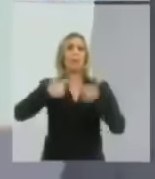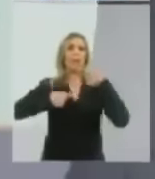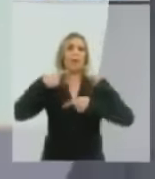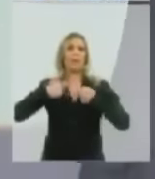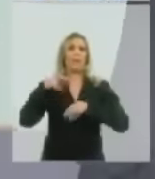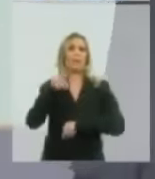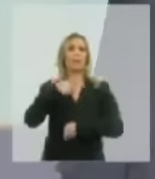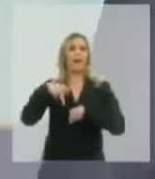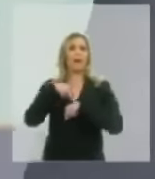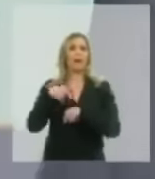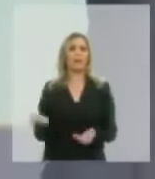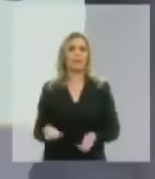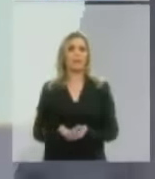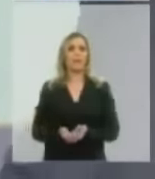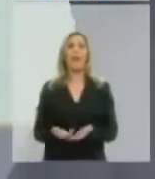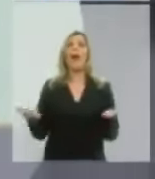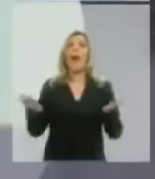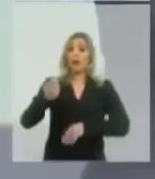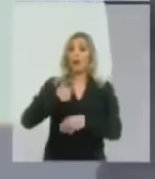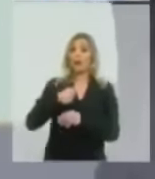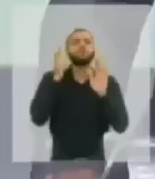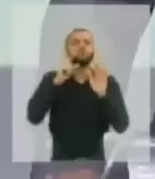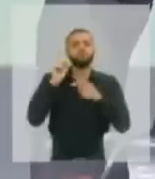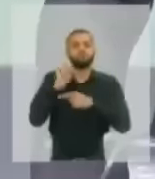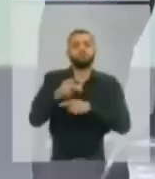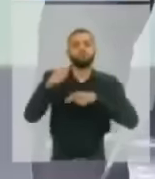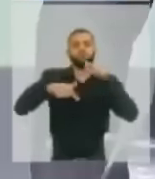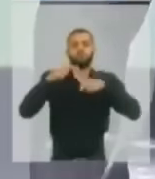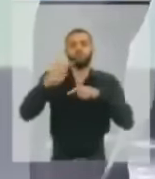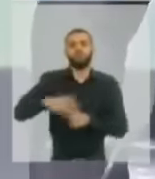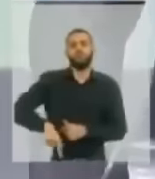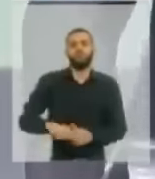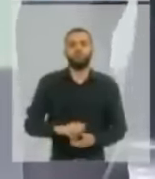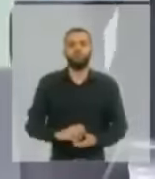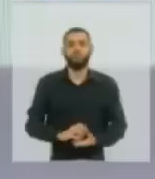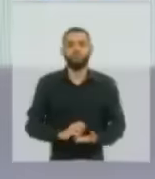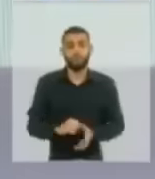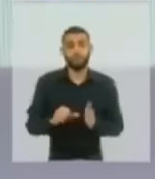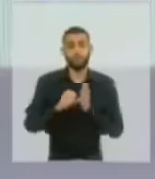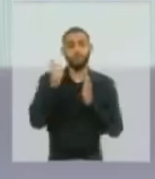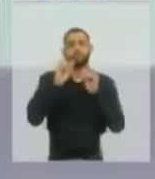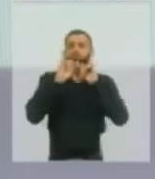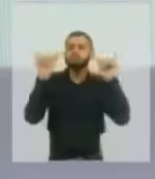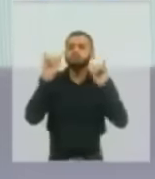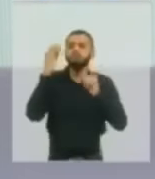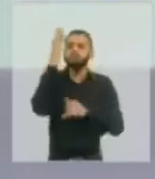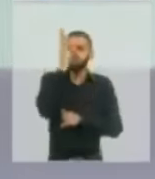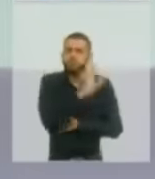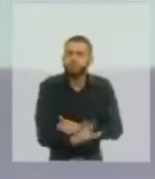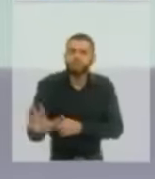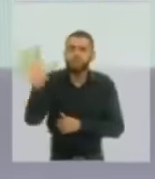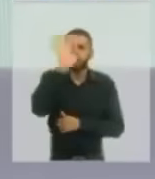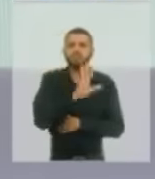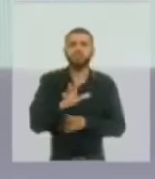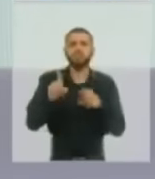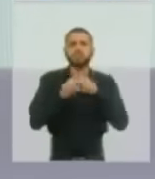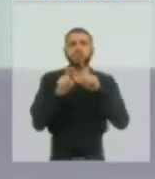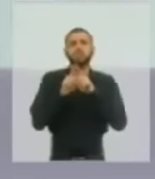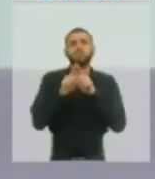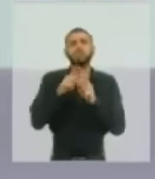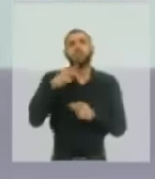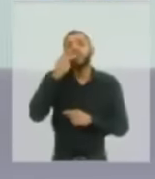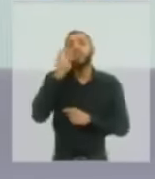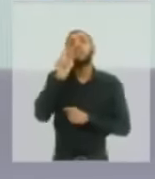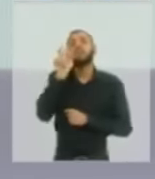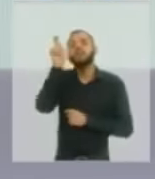e eu vou responder daqui a pouquinho primeiro quero dizer à nação brasileira identificar os culpados